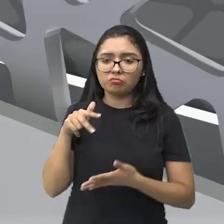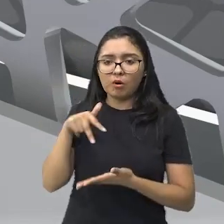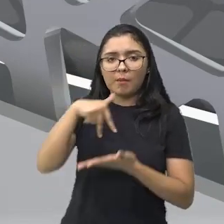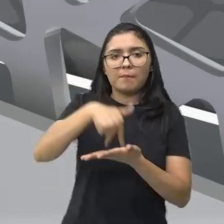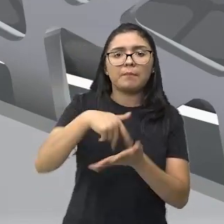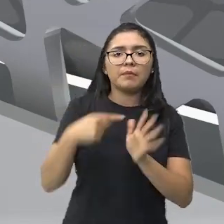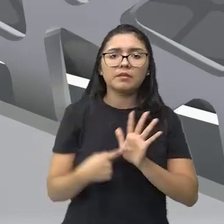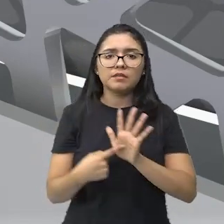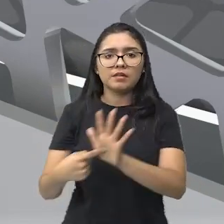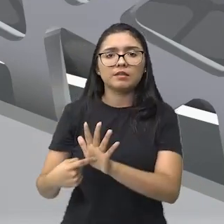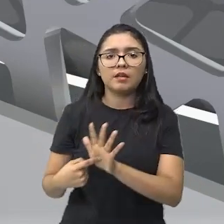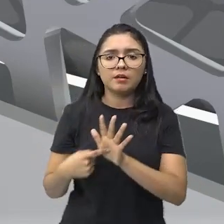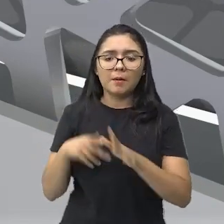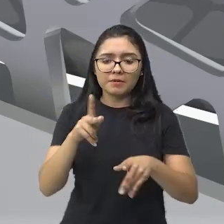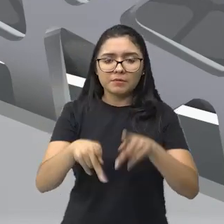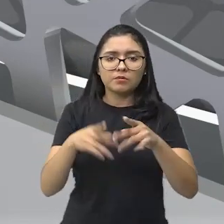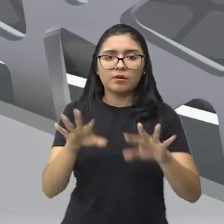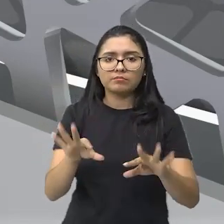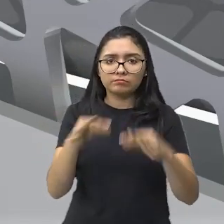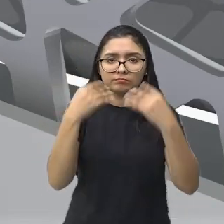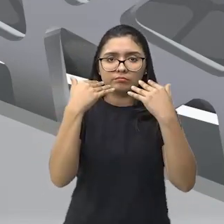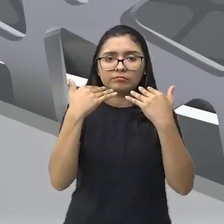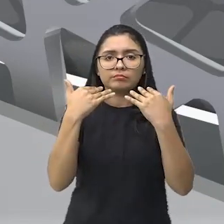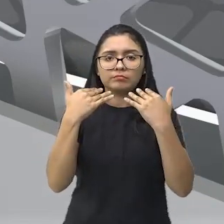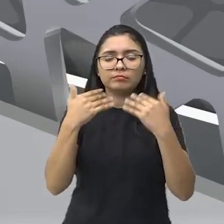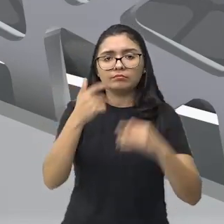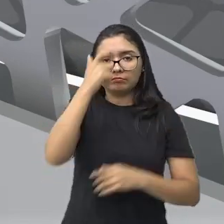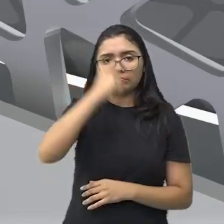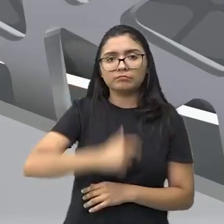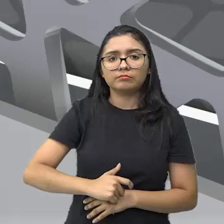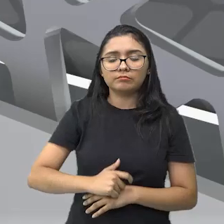público que eu sou aquele personagem.